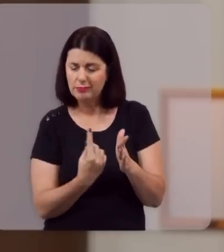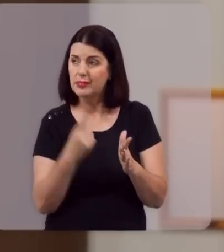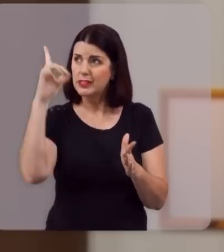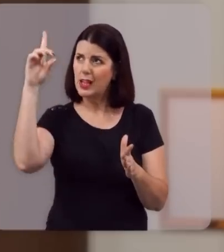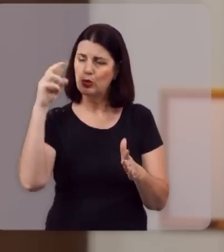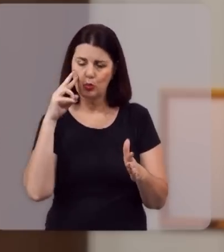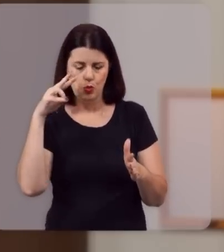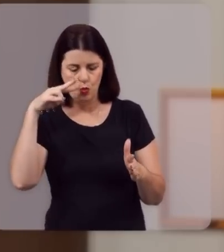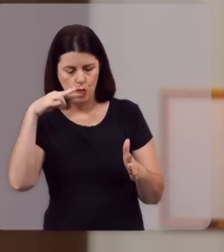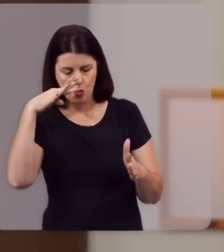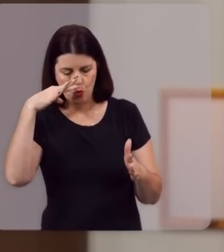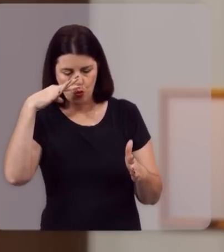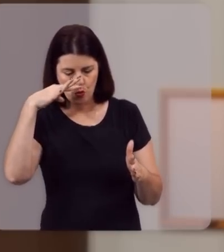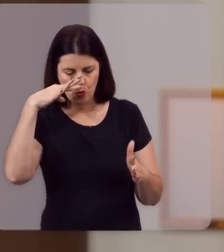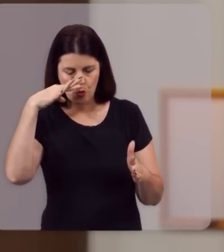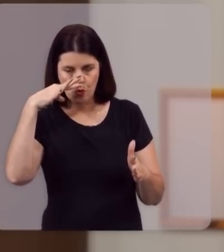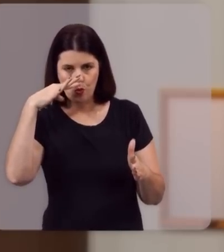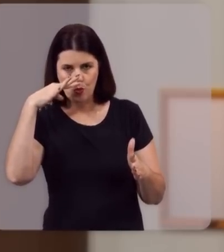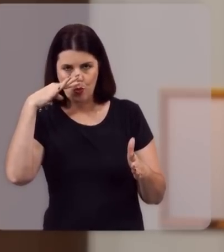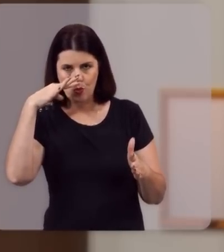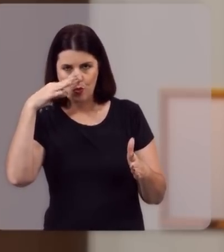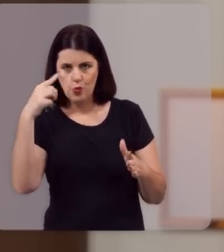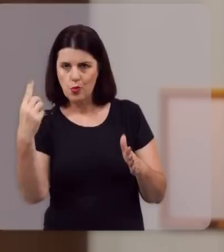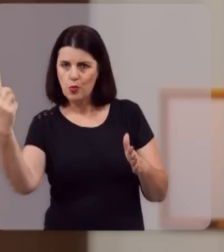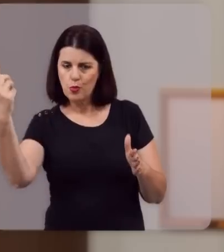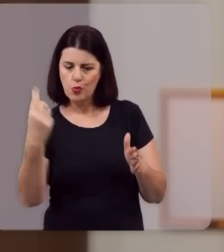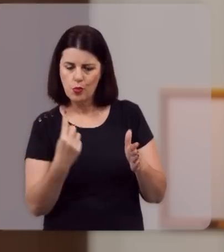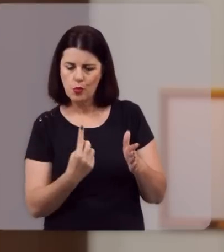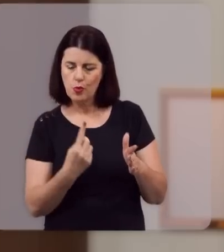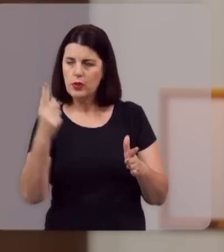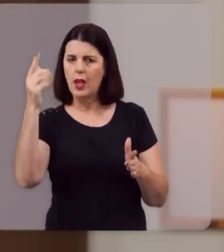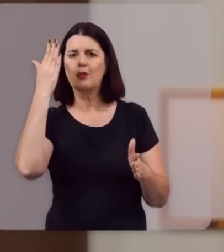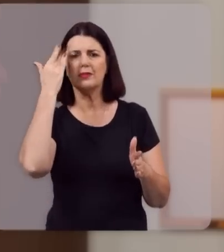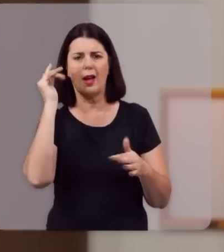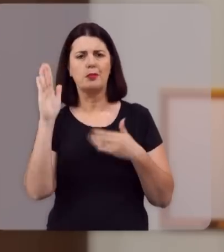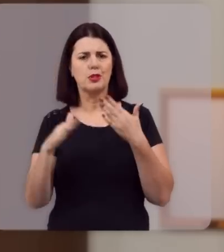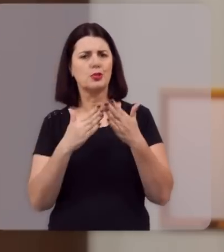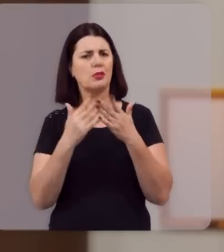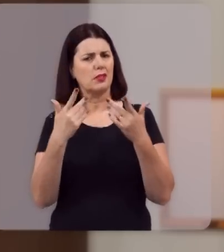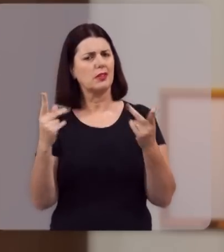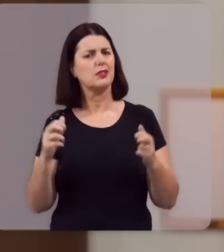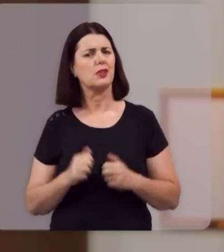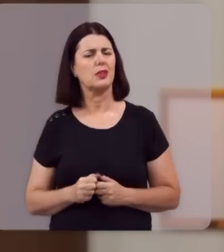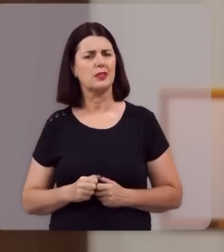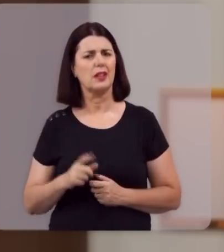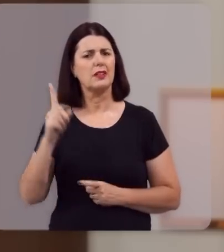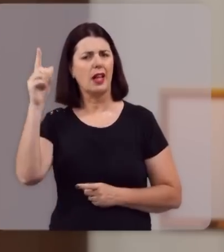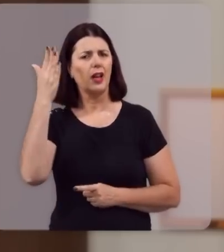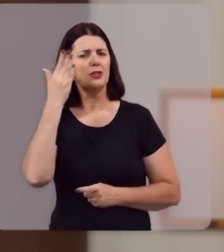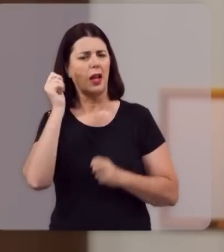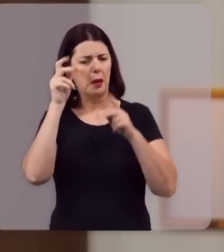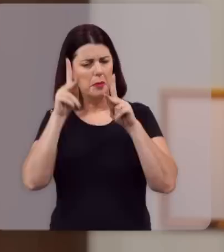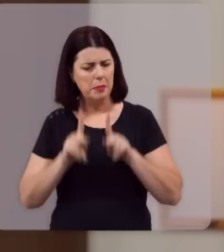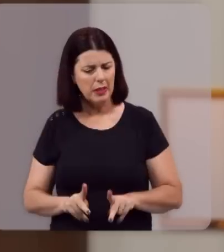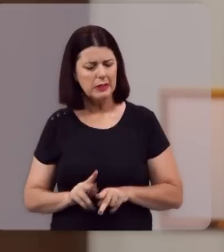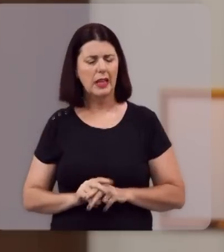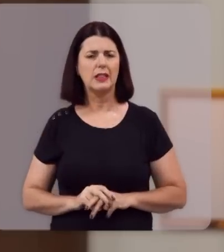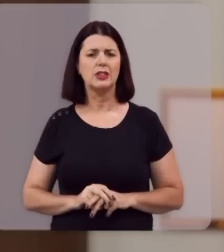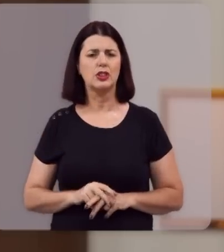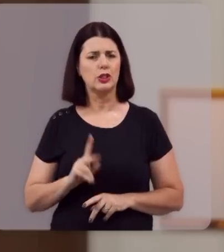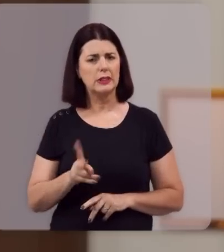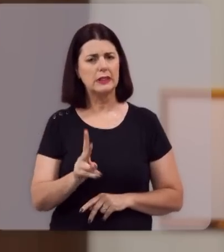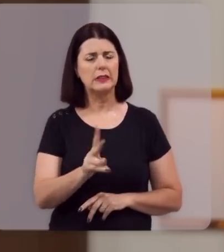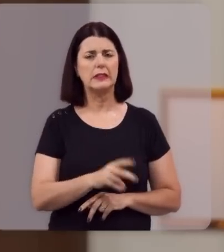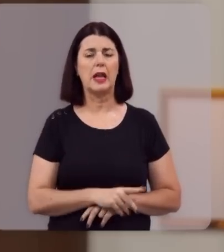pelo próprio Deus encurralados pela sua onisciência e tudo sabe encurralados pela sua